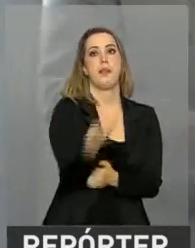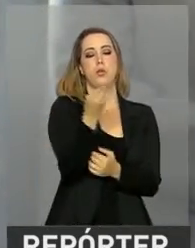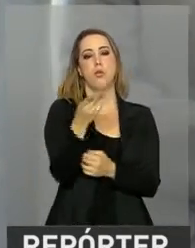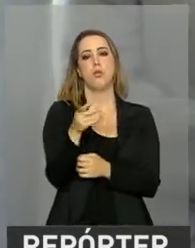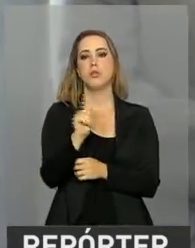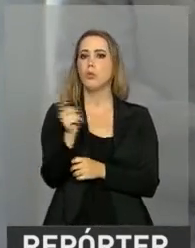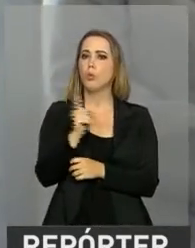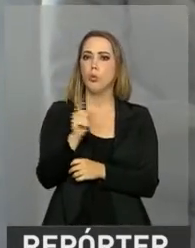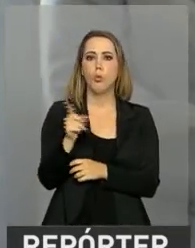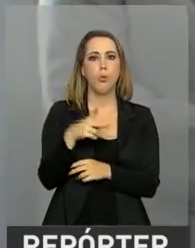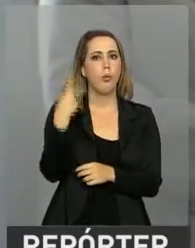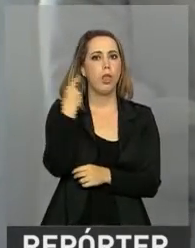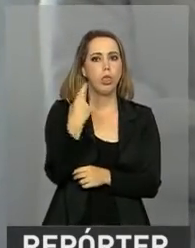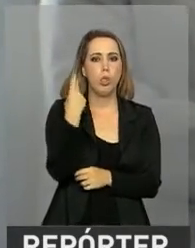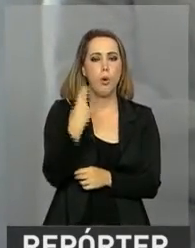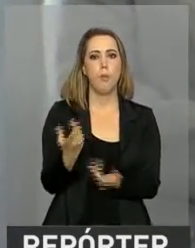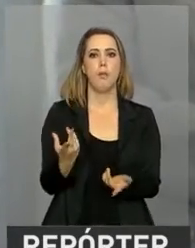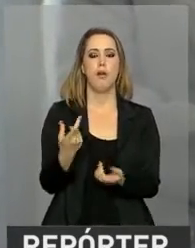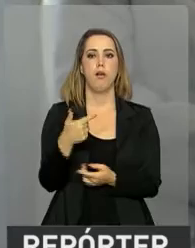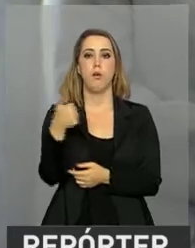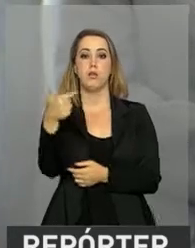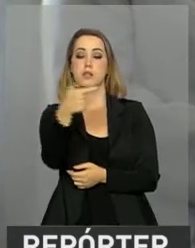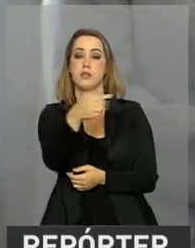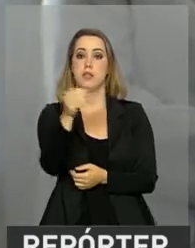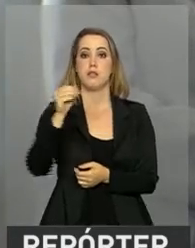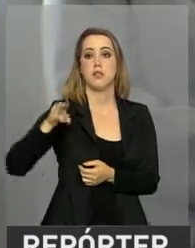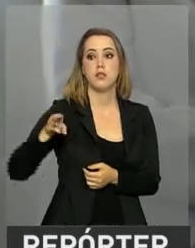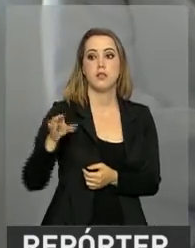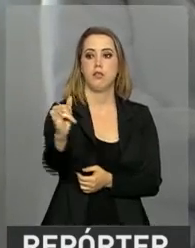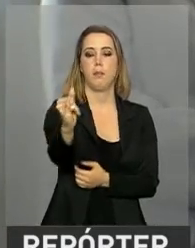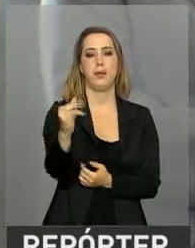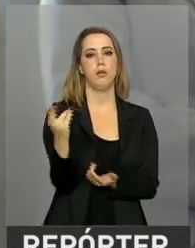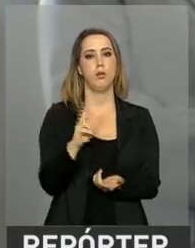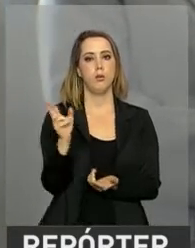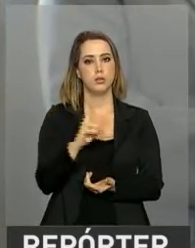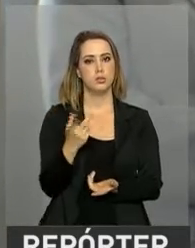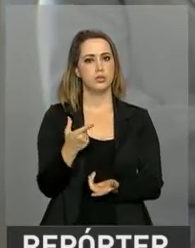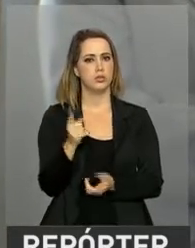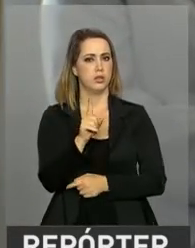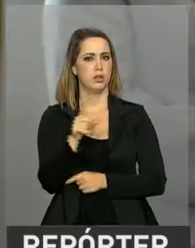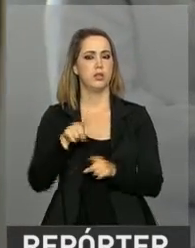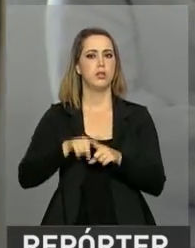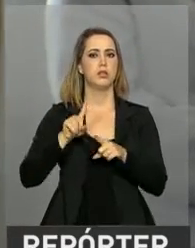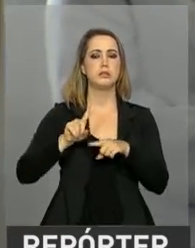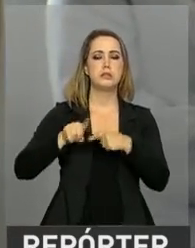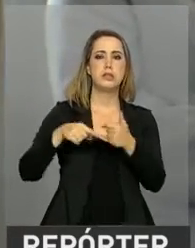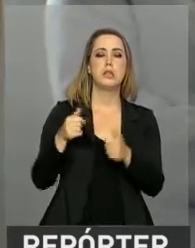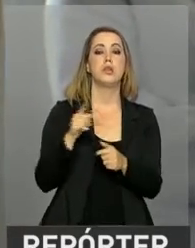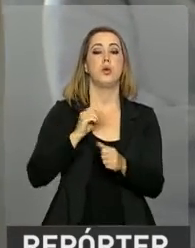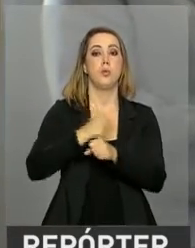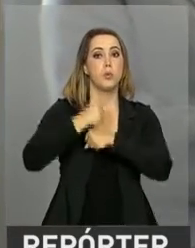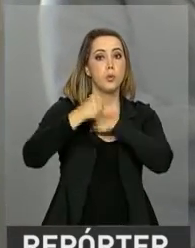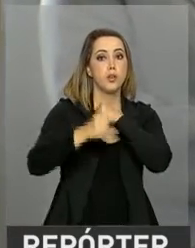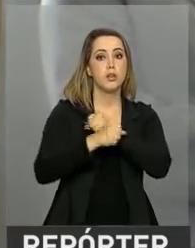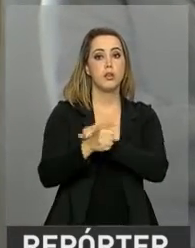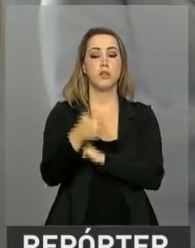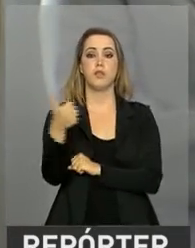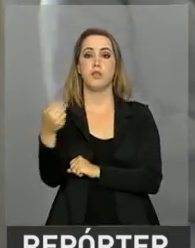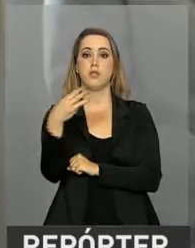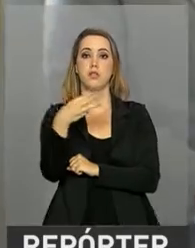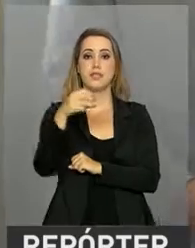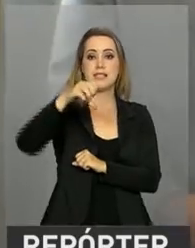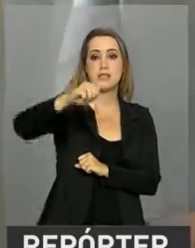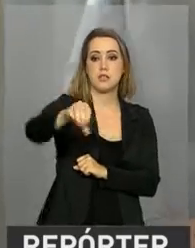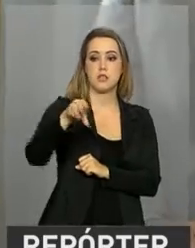é normal um 10 170 milhões e um déficit isto para o ano que vem ainda de 139 bilhões são